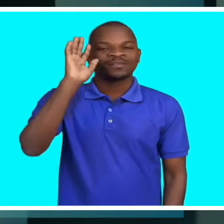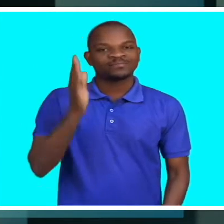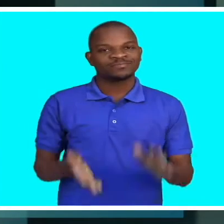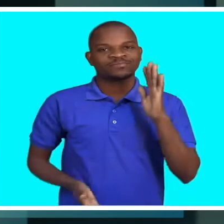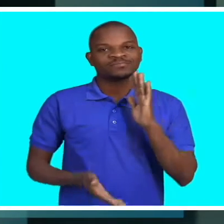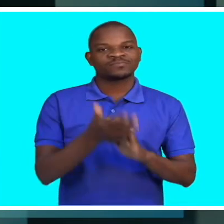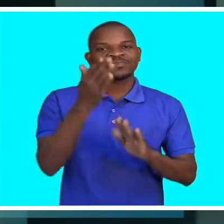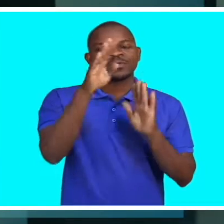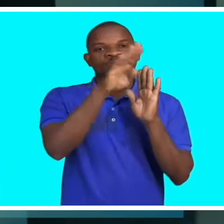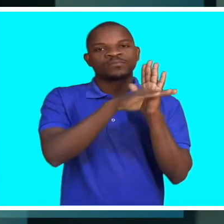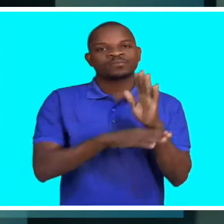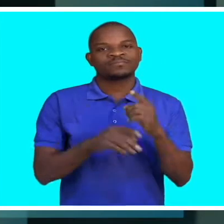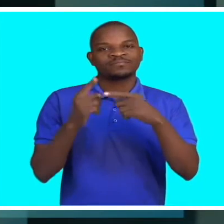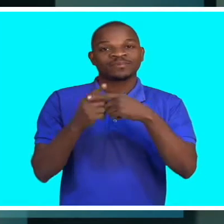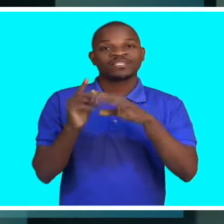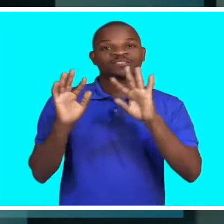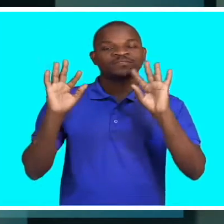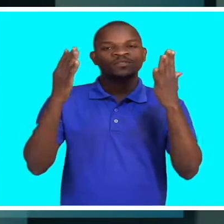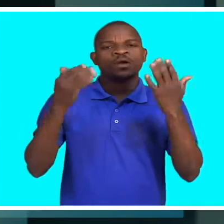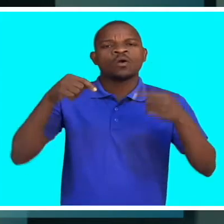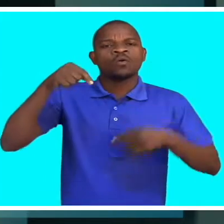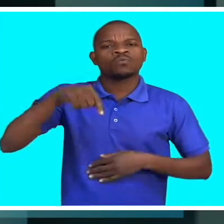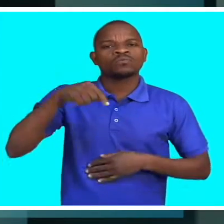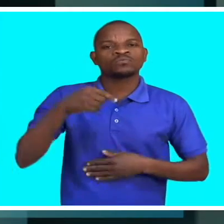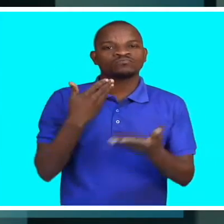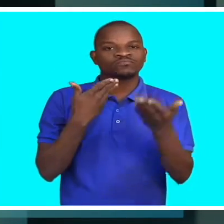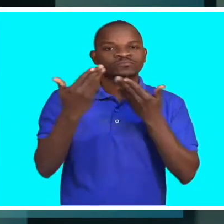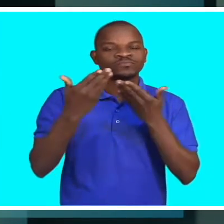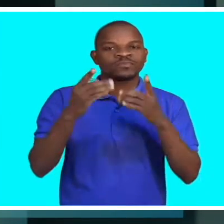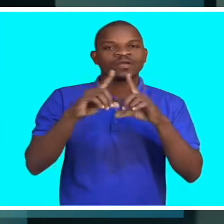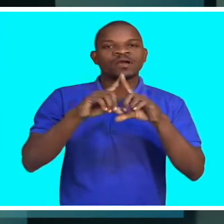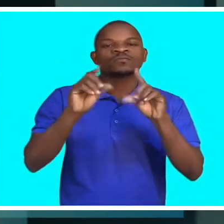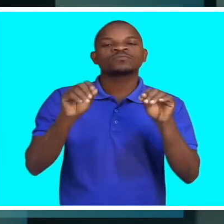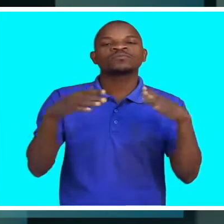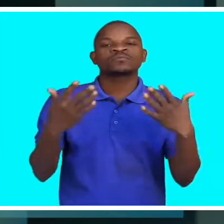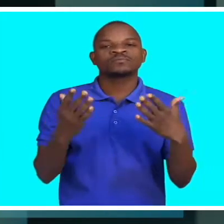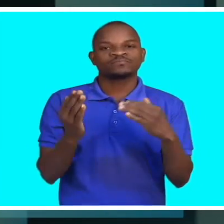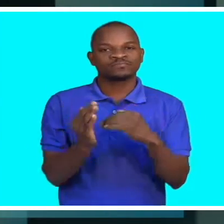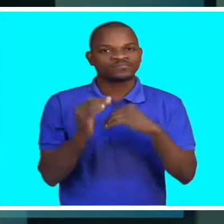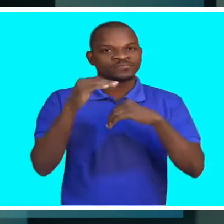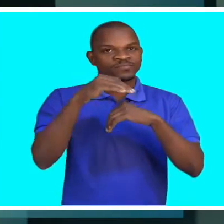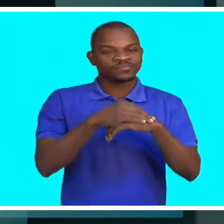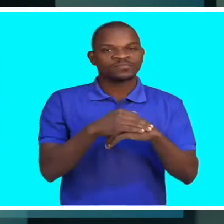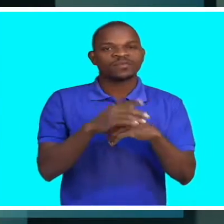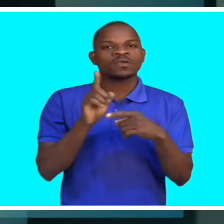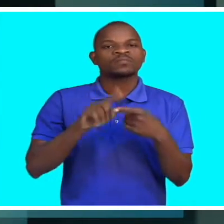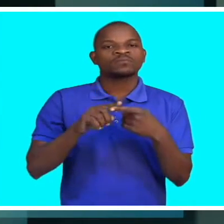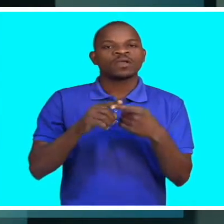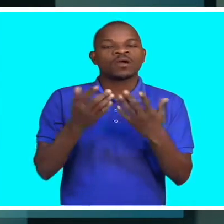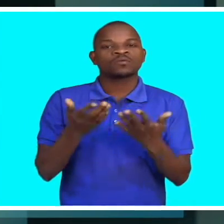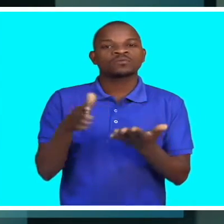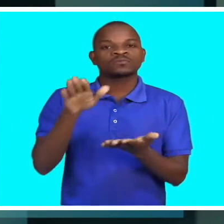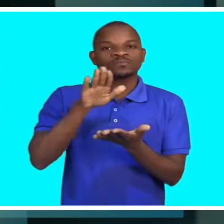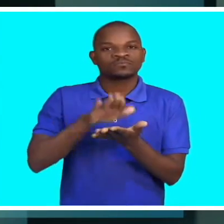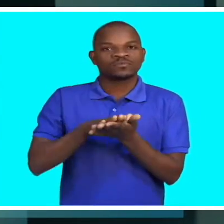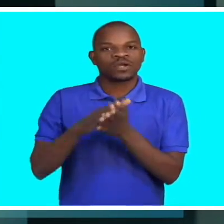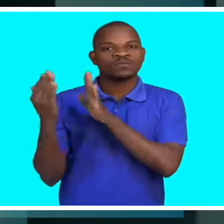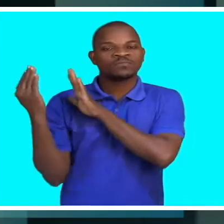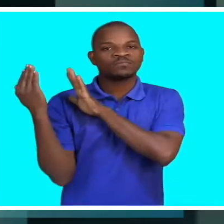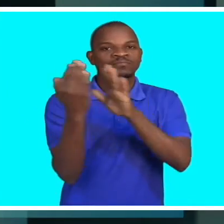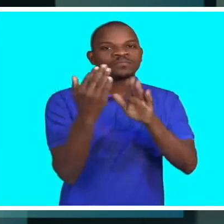Olá, está no ar o Mais Vida. Hoje vamos falar sobre acessibilidade. Nos encontramos na